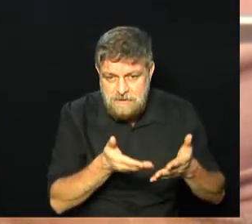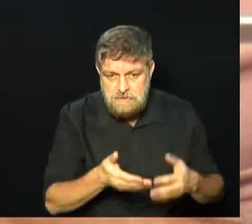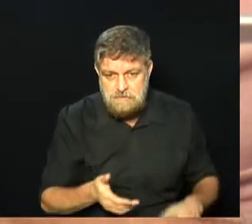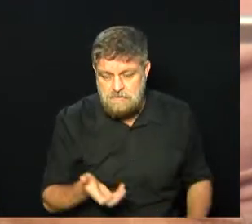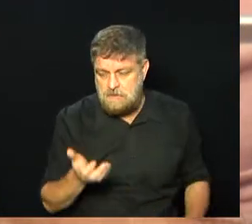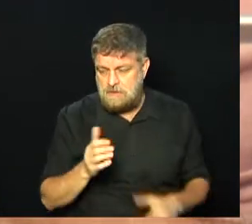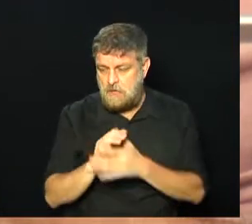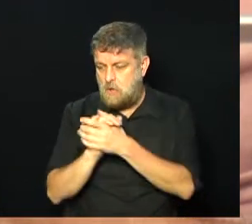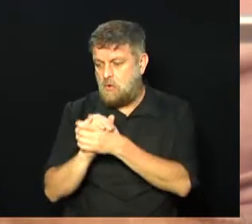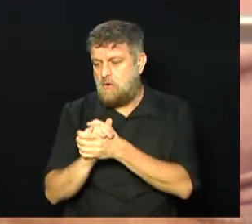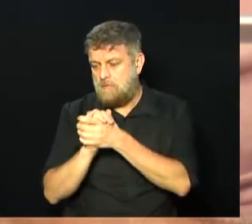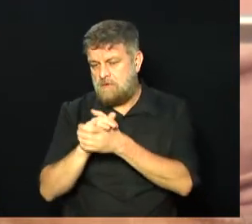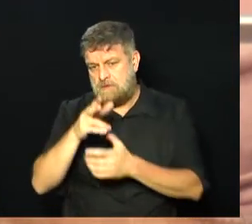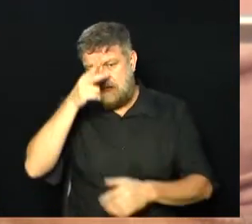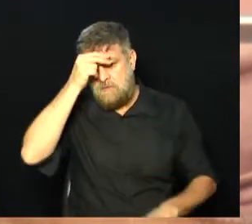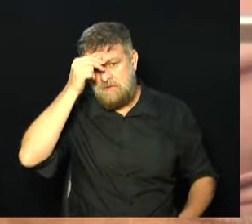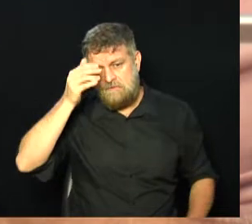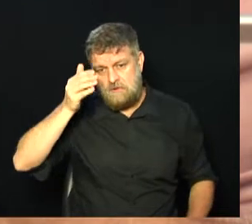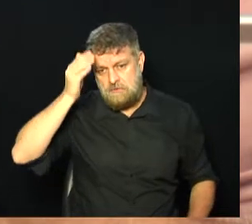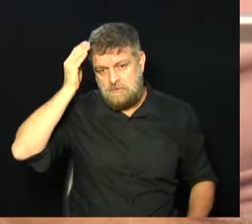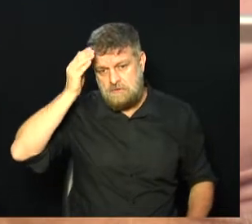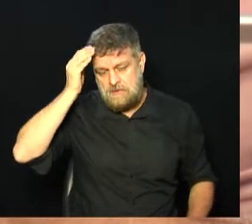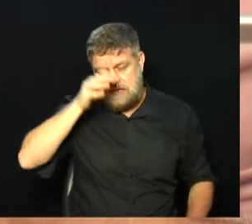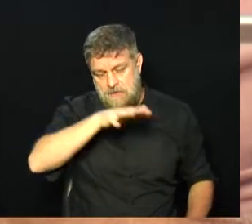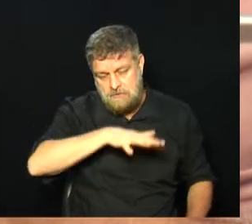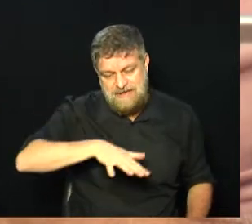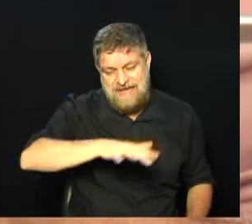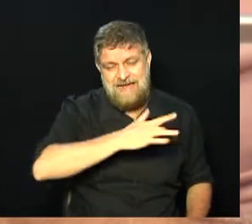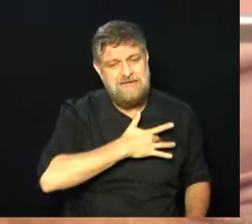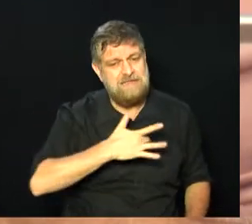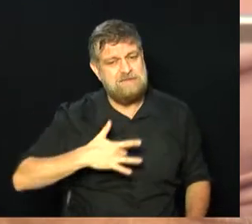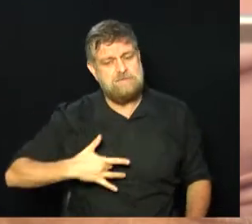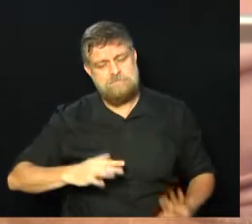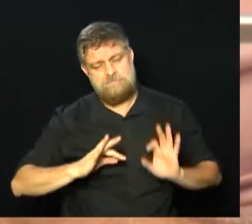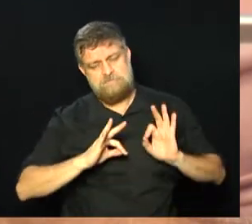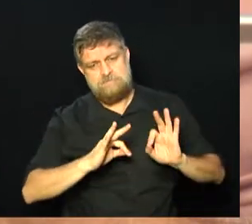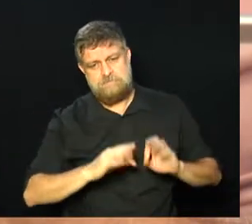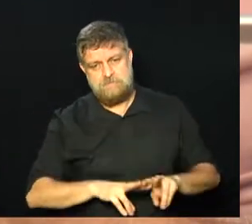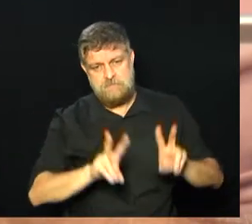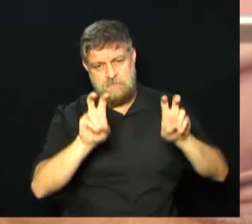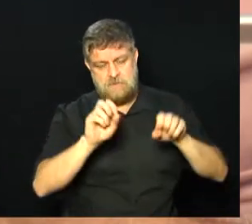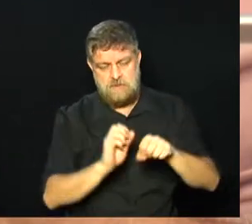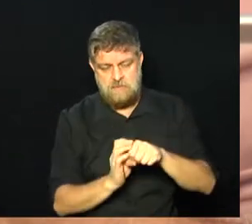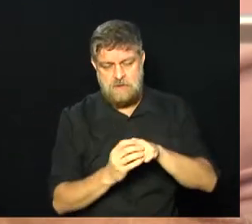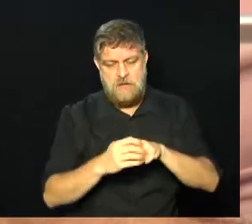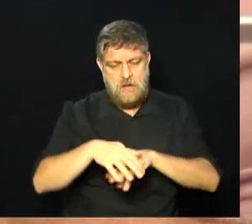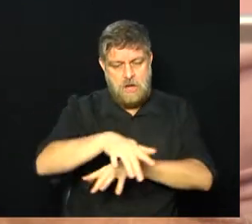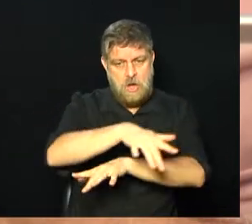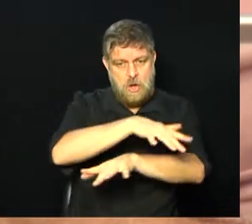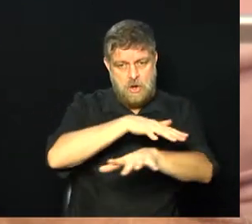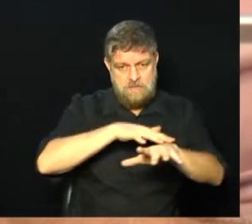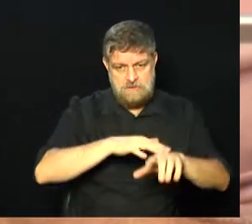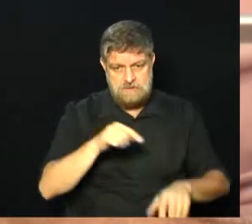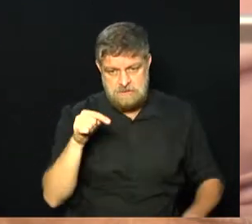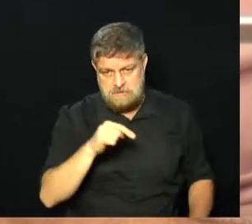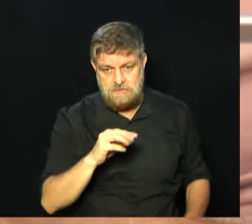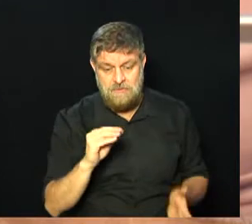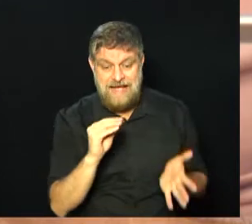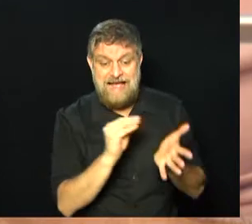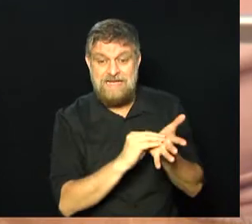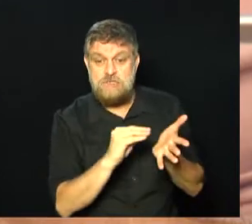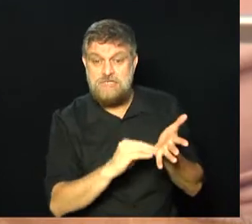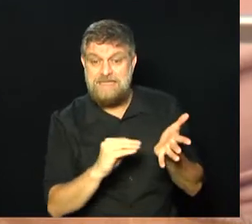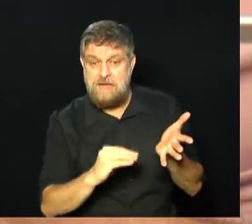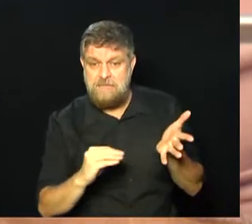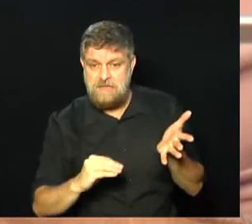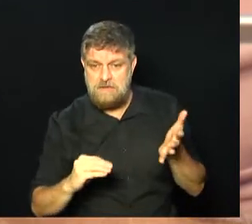o prefeito e sua equipe na área da saúde com relação à Covid na plataforma de agendamento.